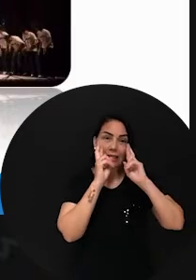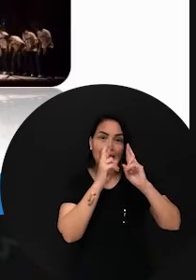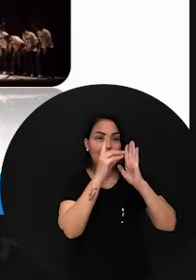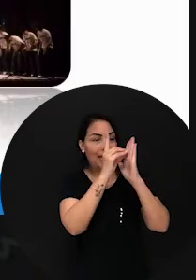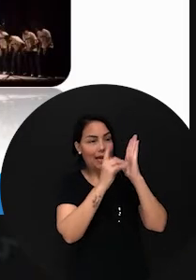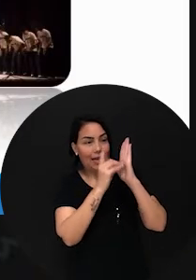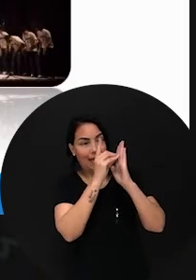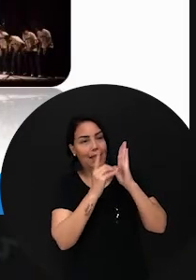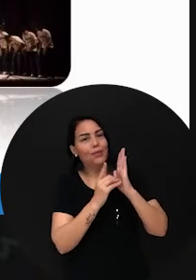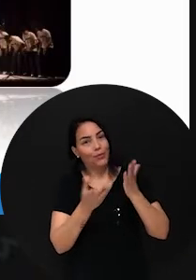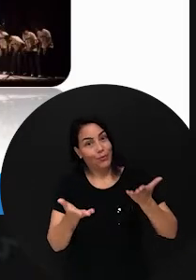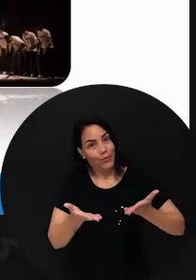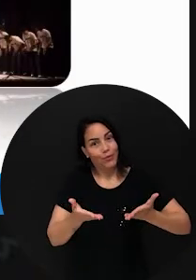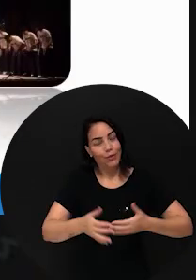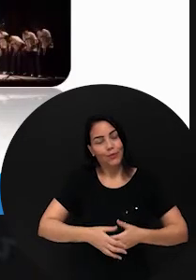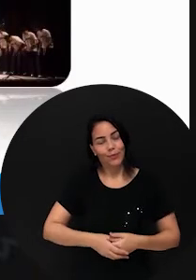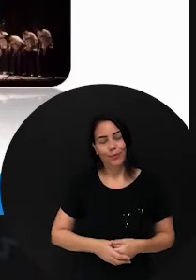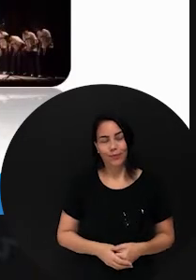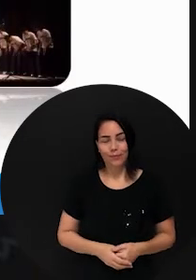né, claro.